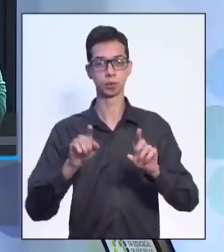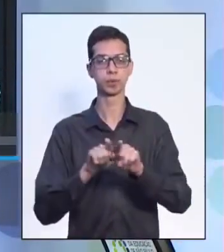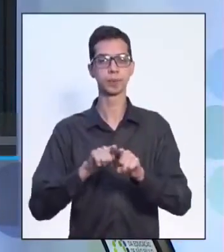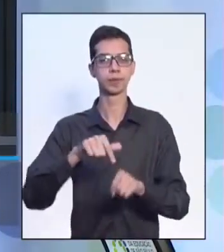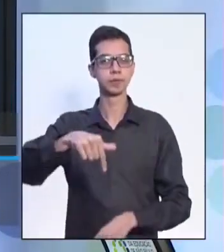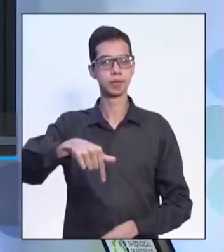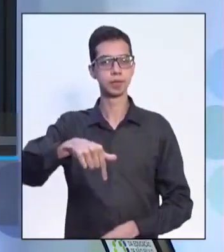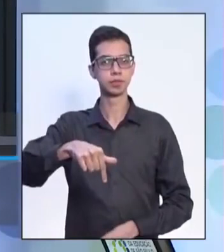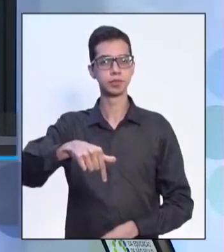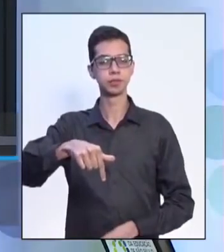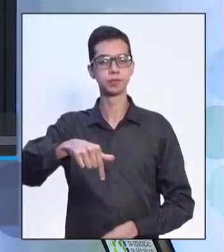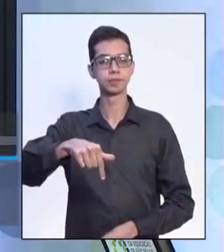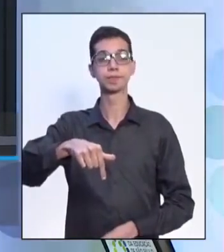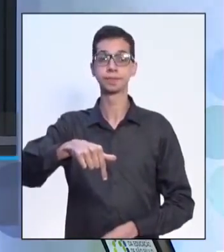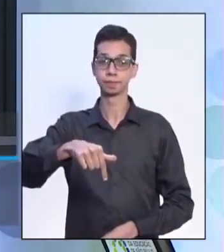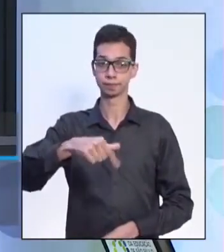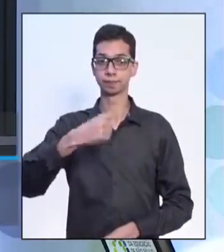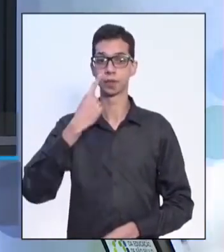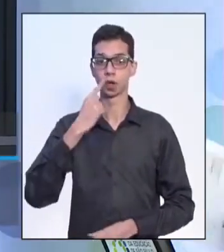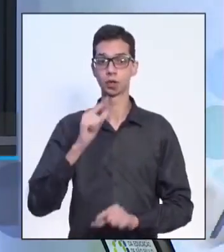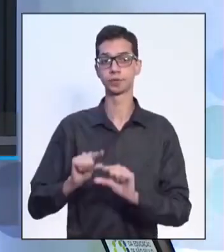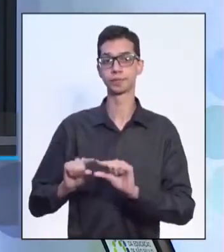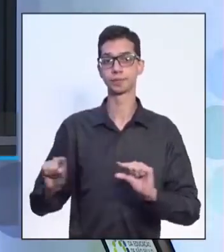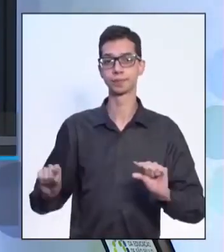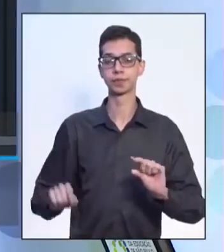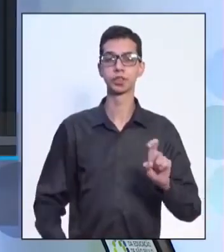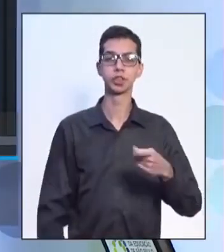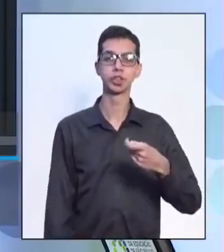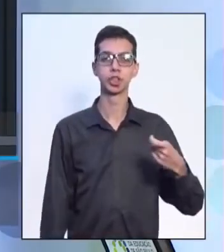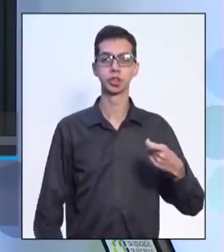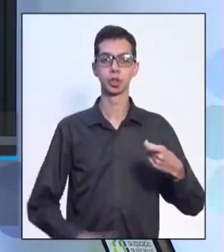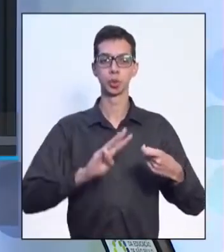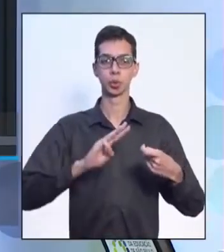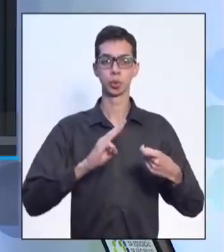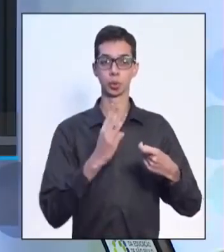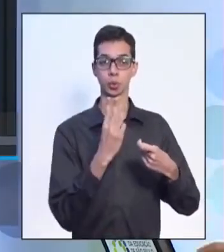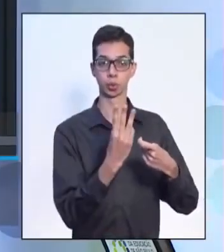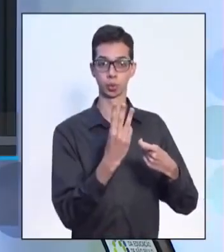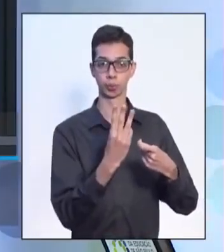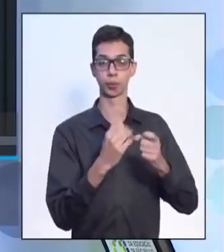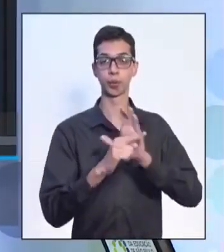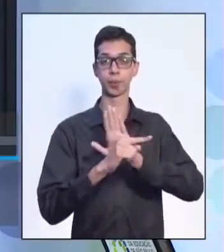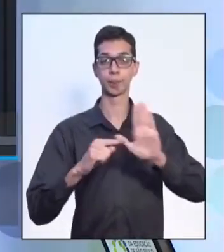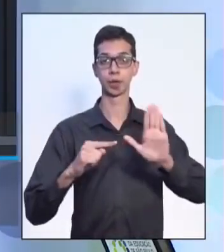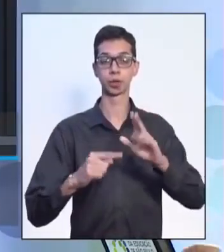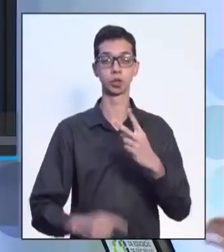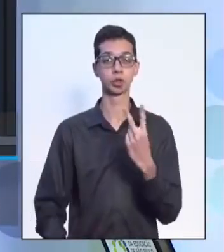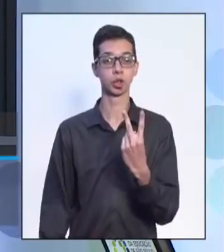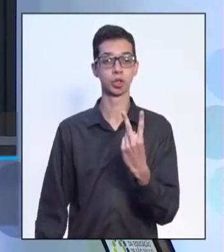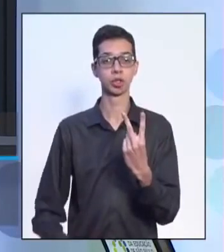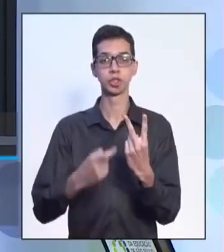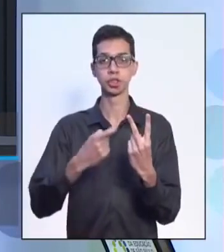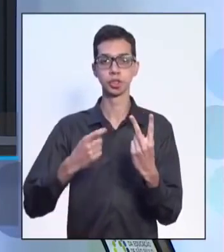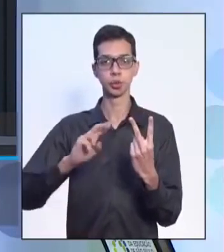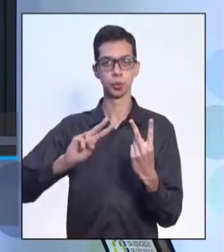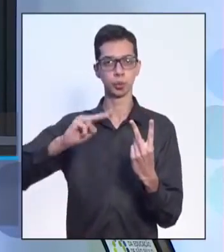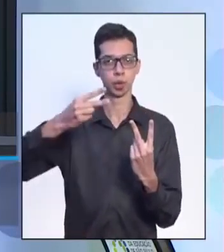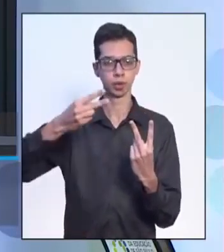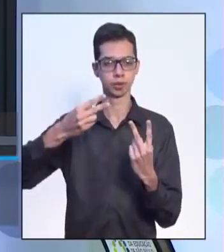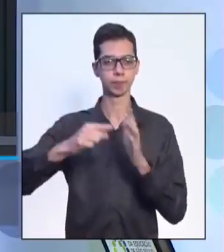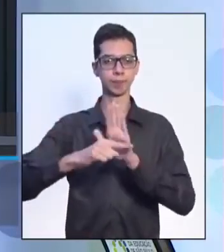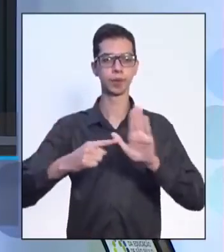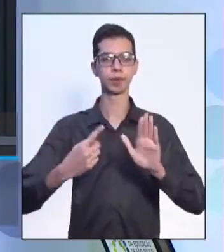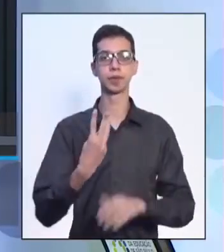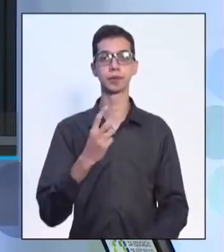7 é dada por esta equação. X ao cubo menos 2x ao quadrado menos